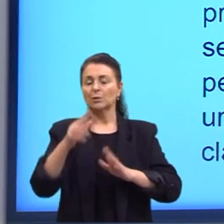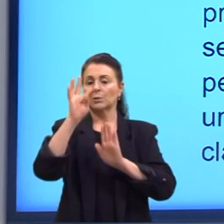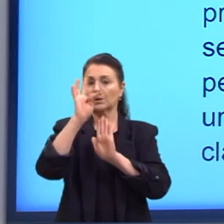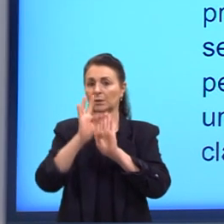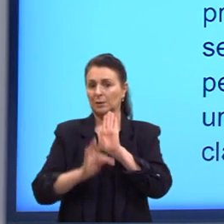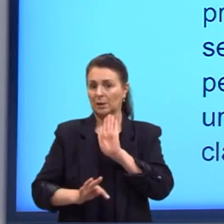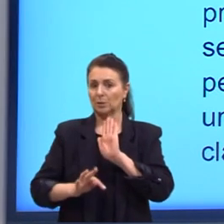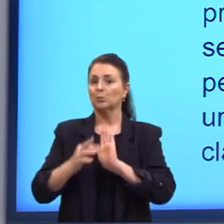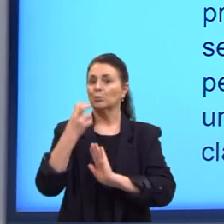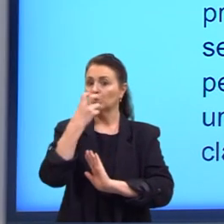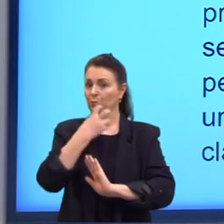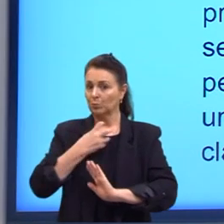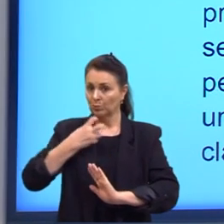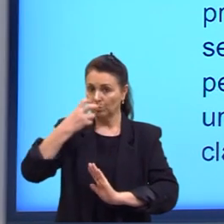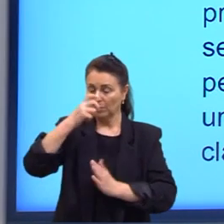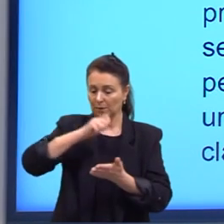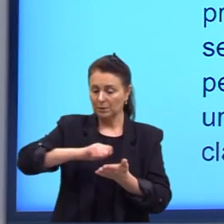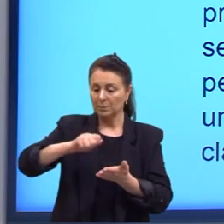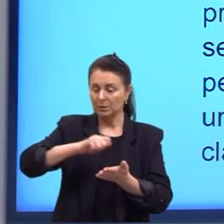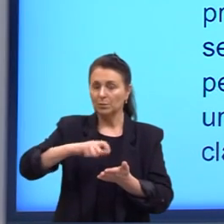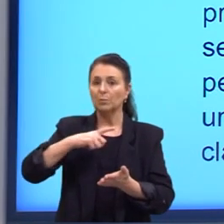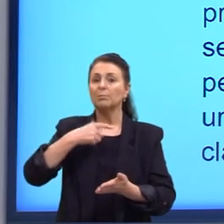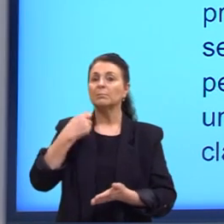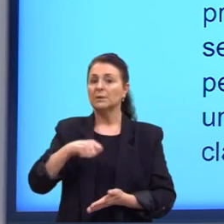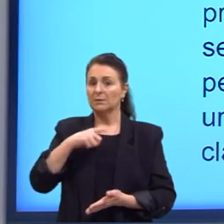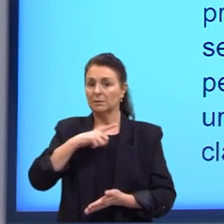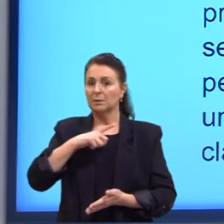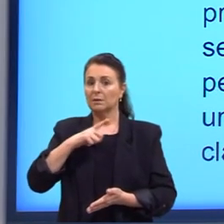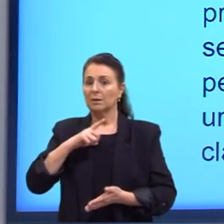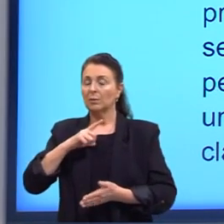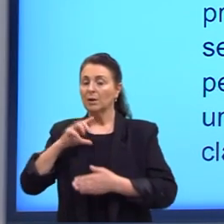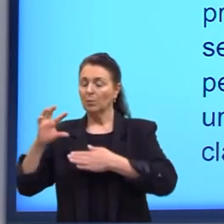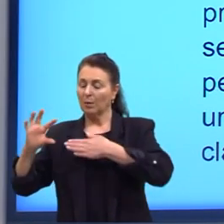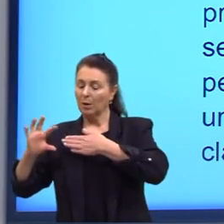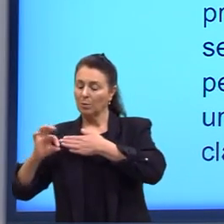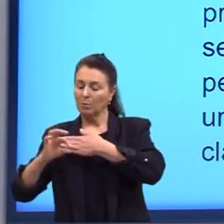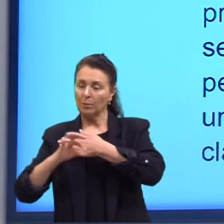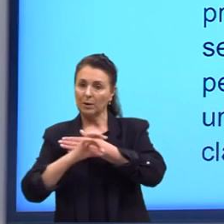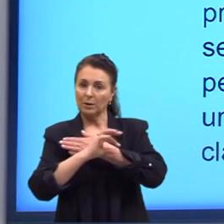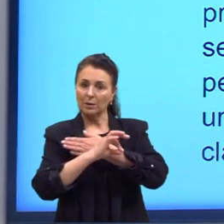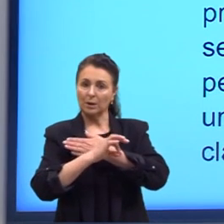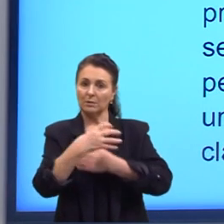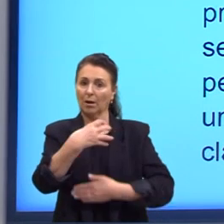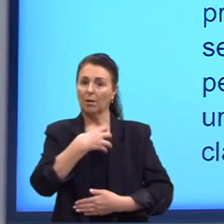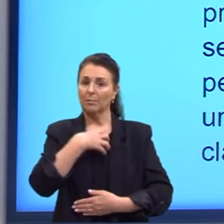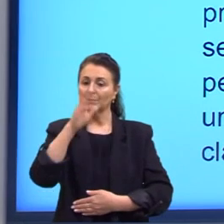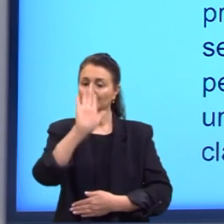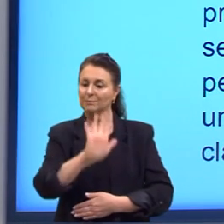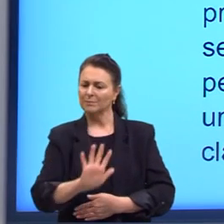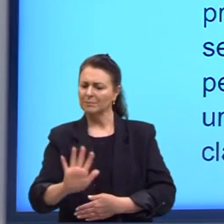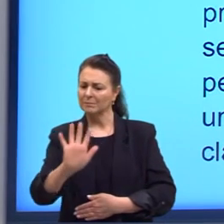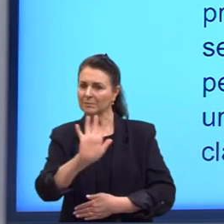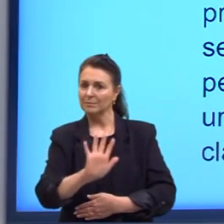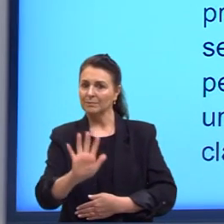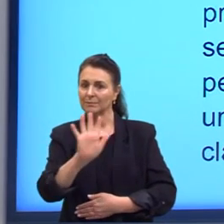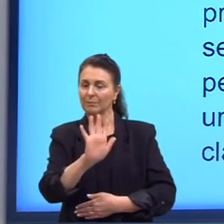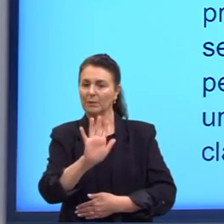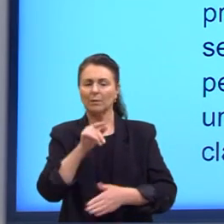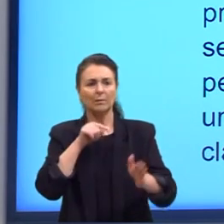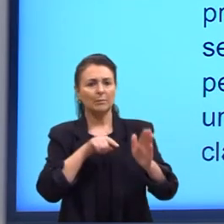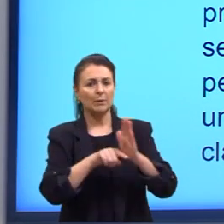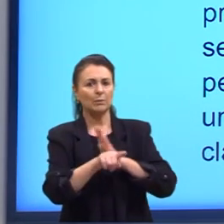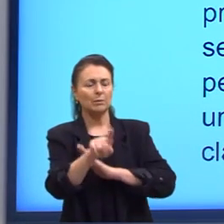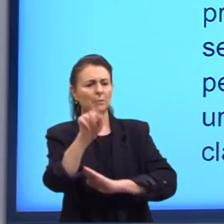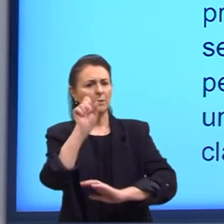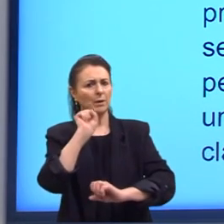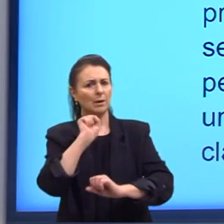escritos devem obedecer a coerência pragmática quando você faz uma pergunta por exemplo a sequência de fala